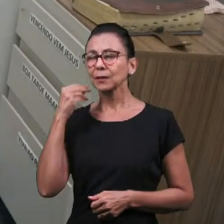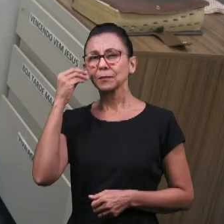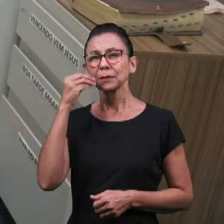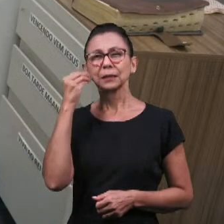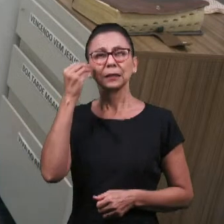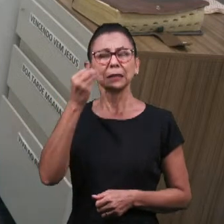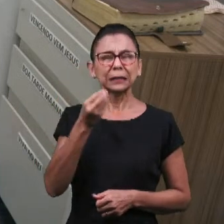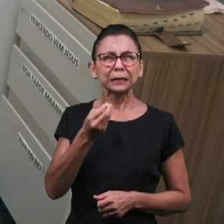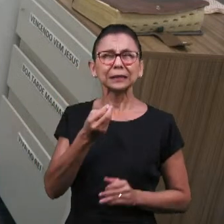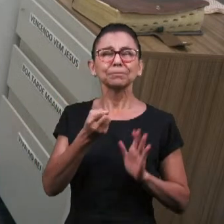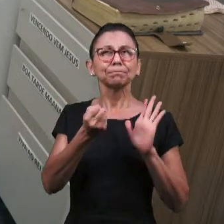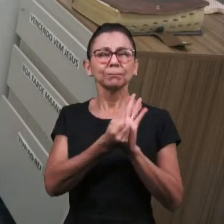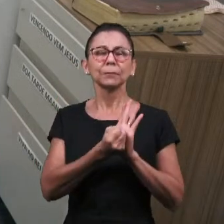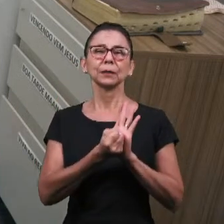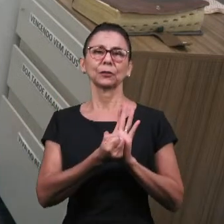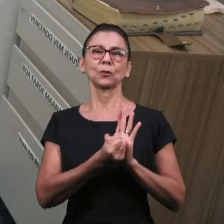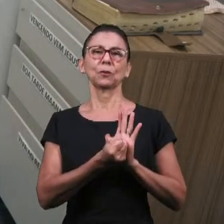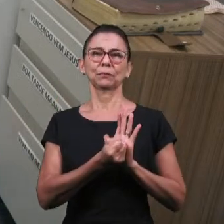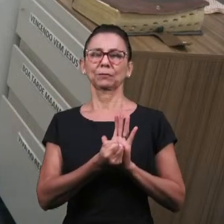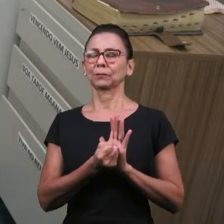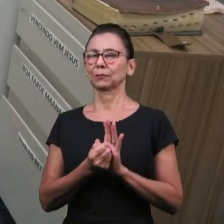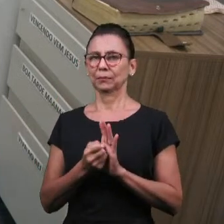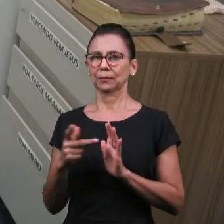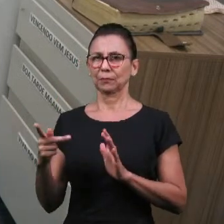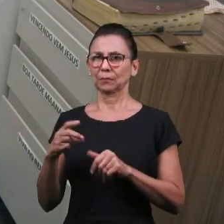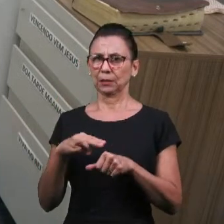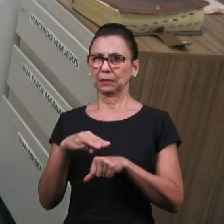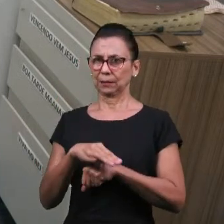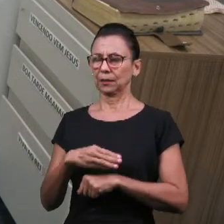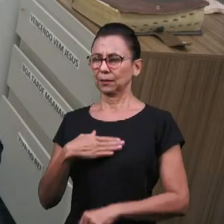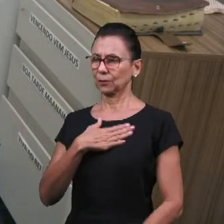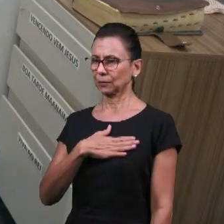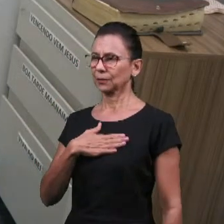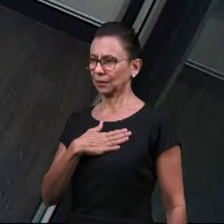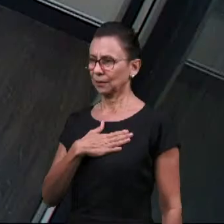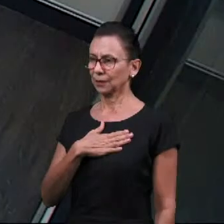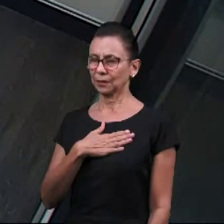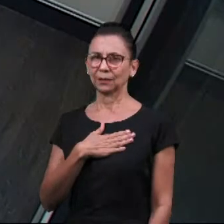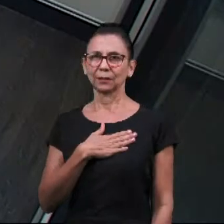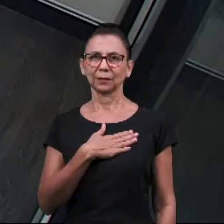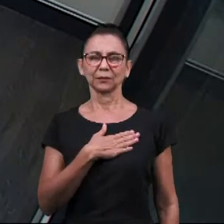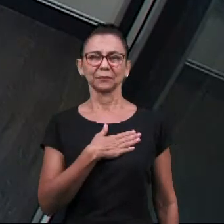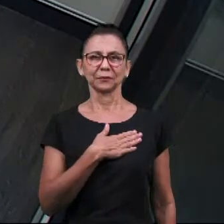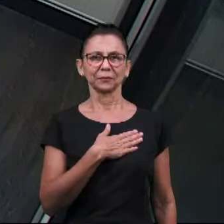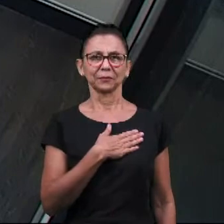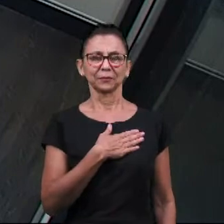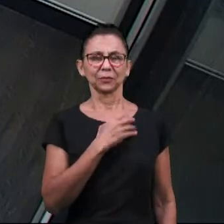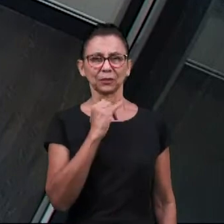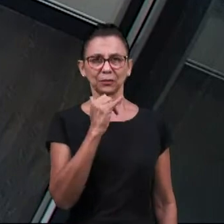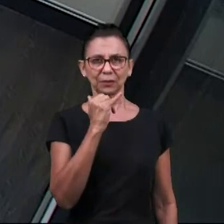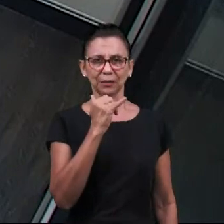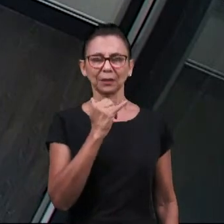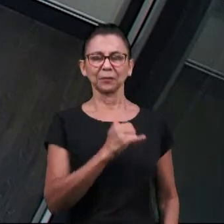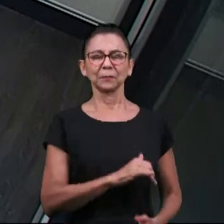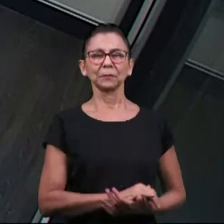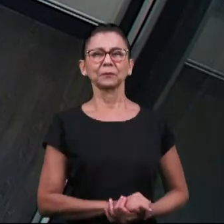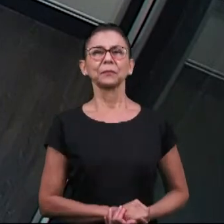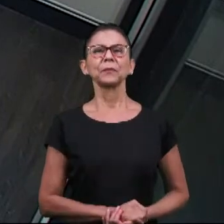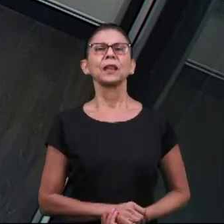que marcou o seu ministério? O pastor gostaria de estar contando aqui para os nossos irmãos que nos acompanham? Sem